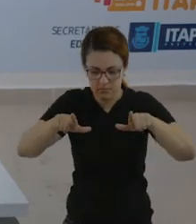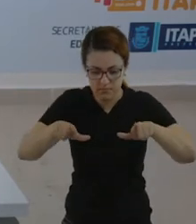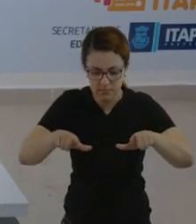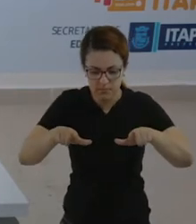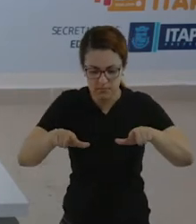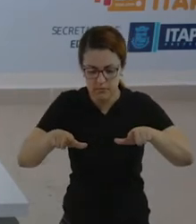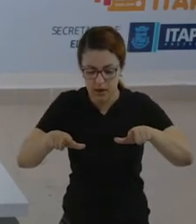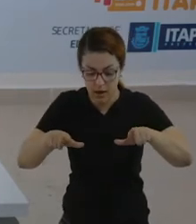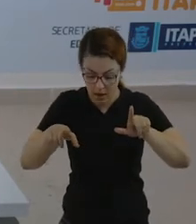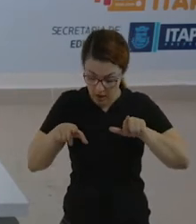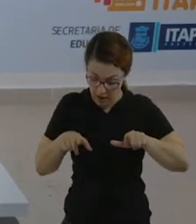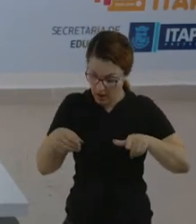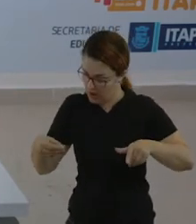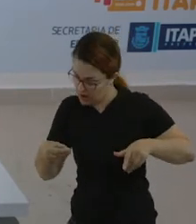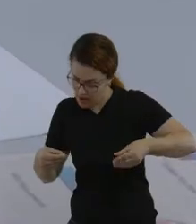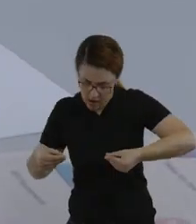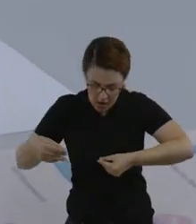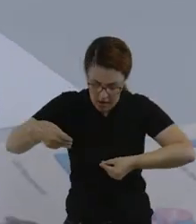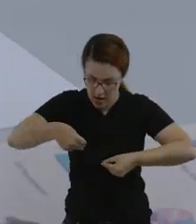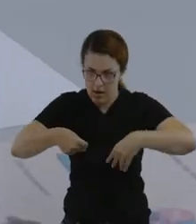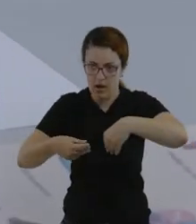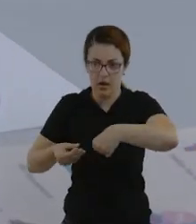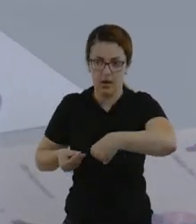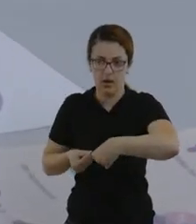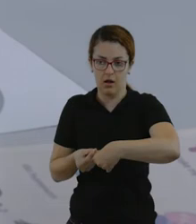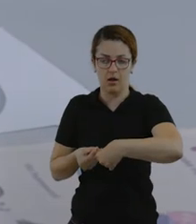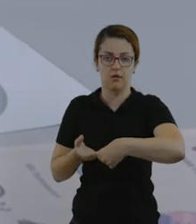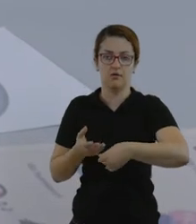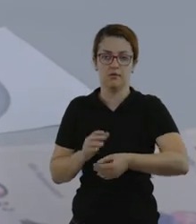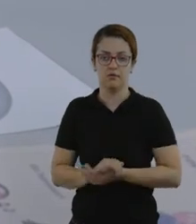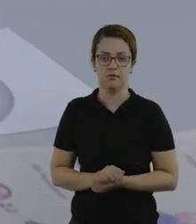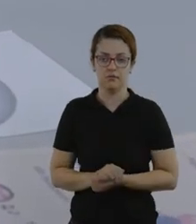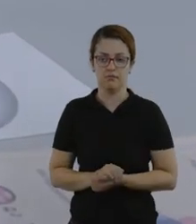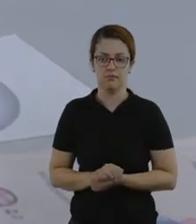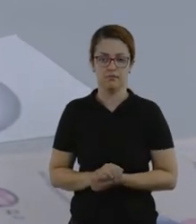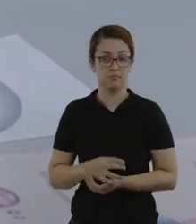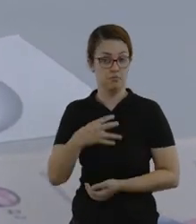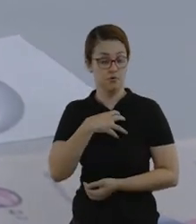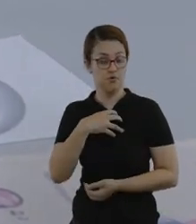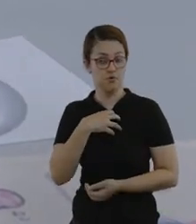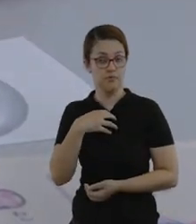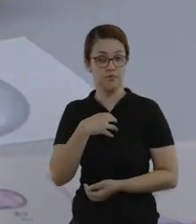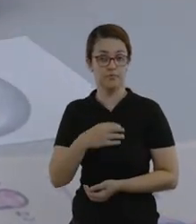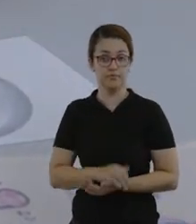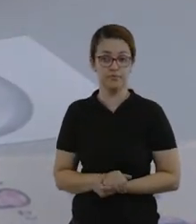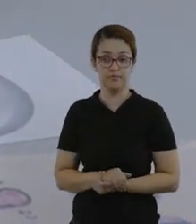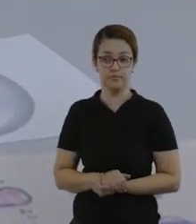ao montar e terminar de montar toda o meu